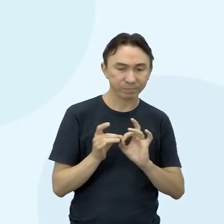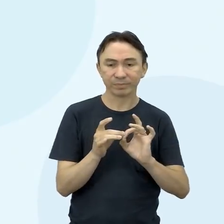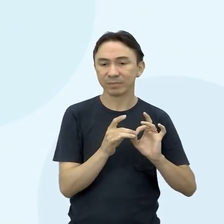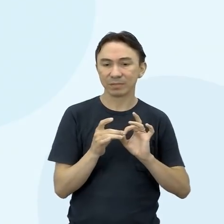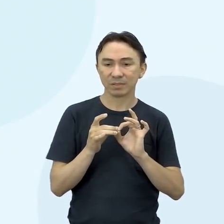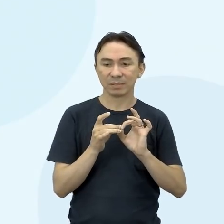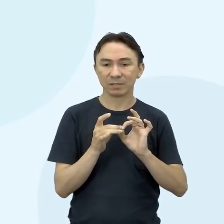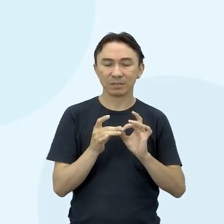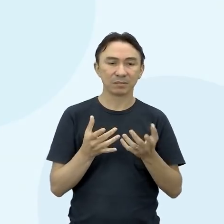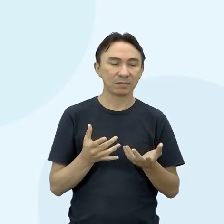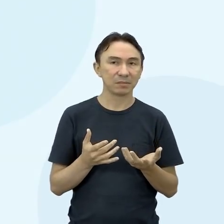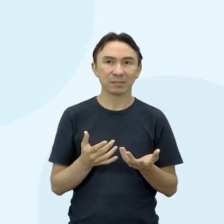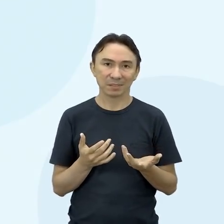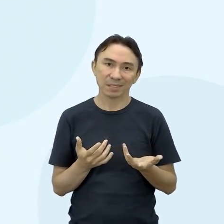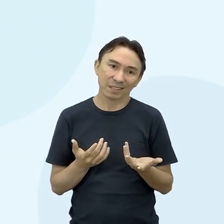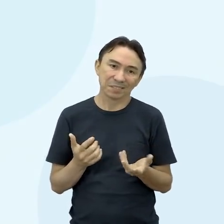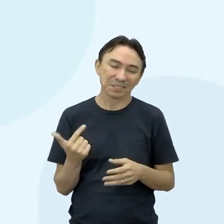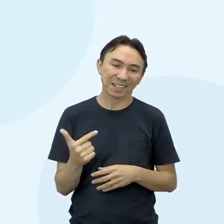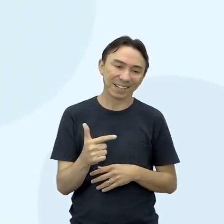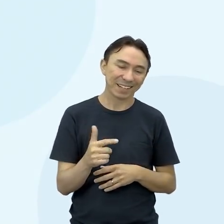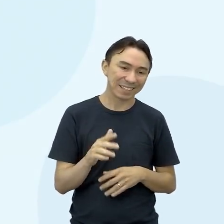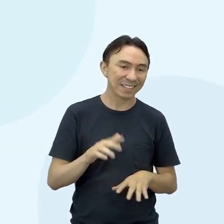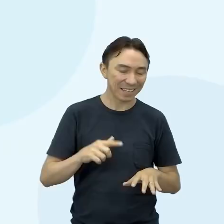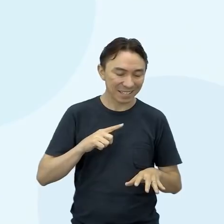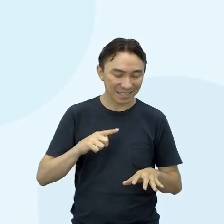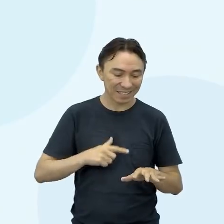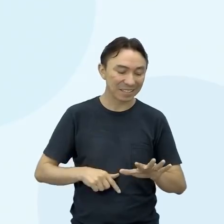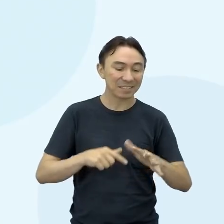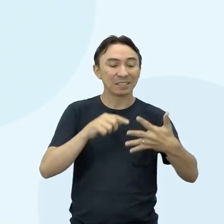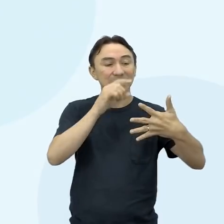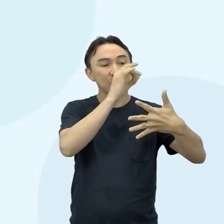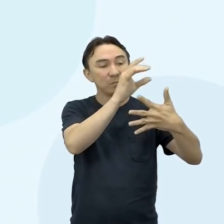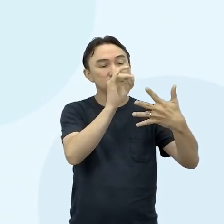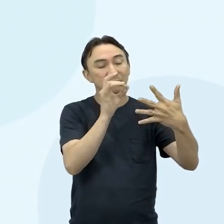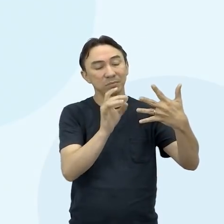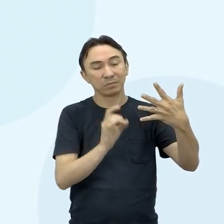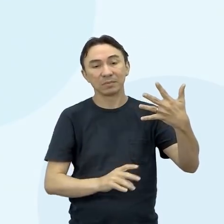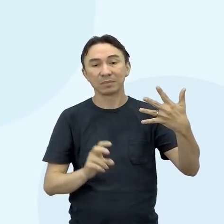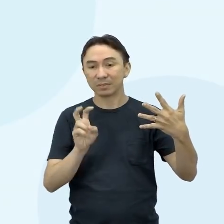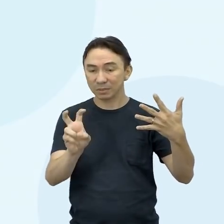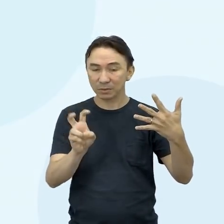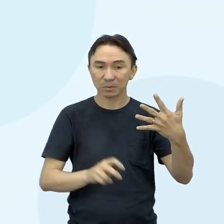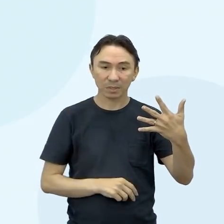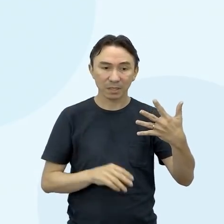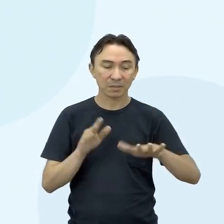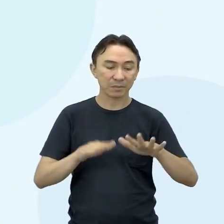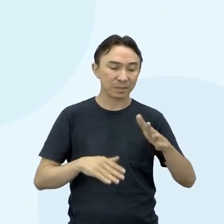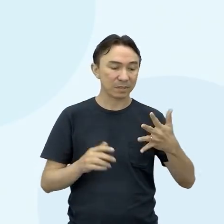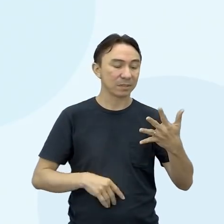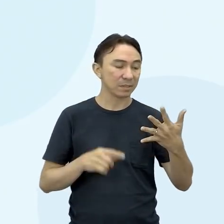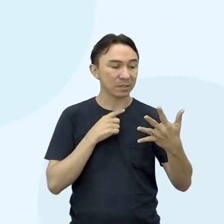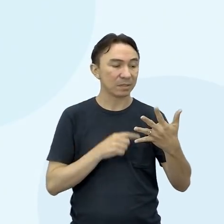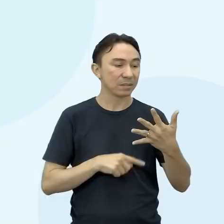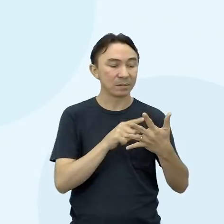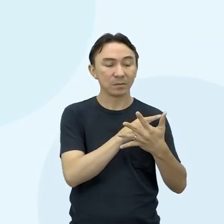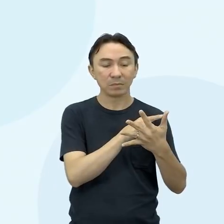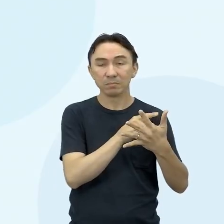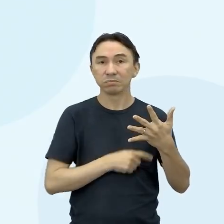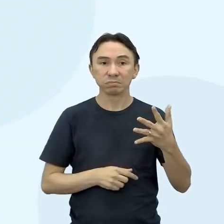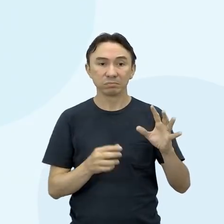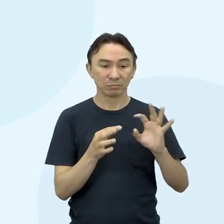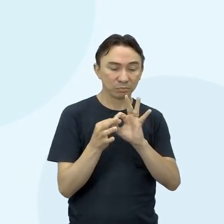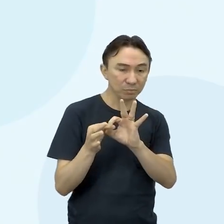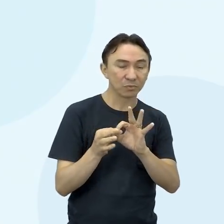sempre 5 componentes e às vezes um componente se integra com 2, com 3, com 4. Então esse quadrinho de